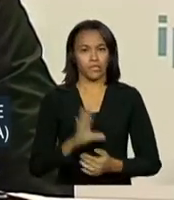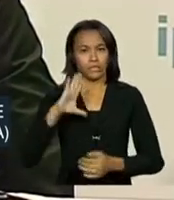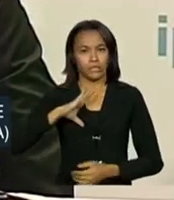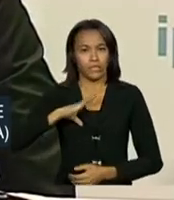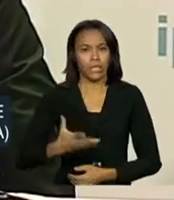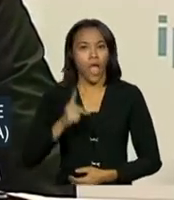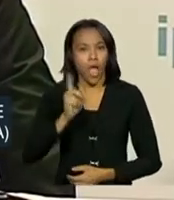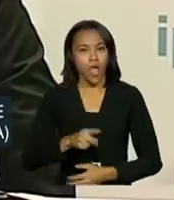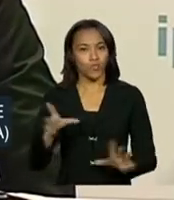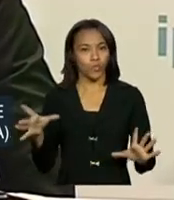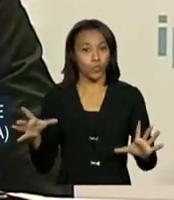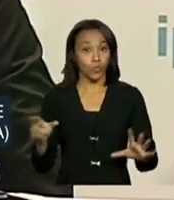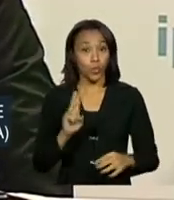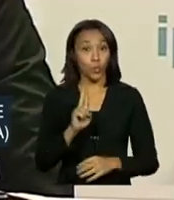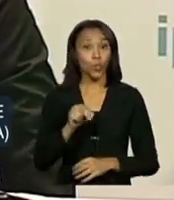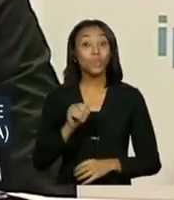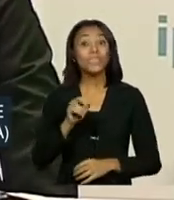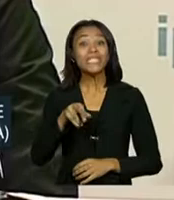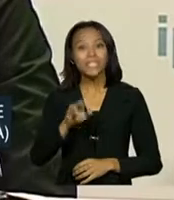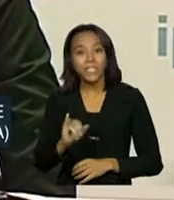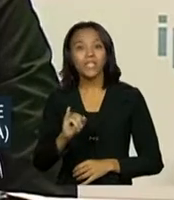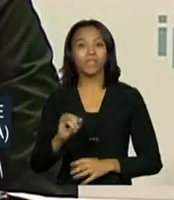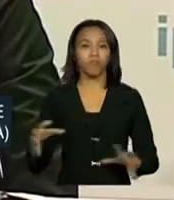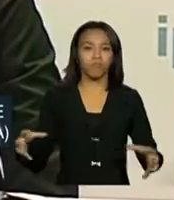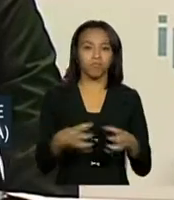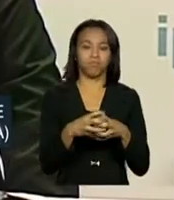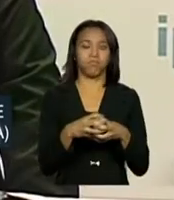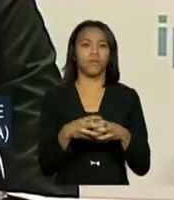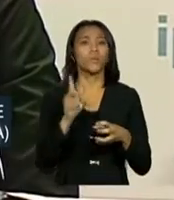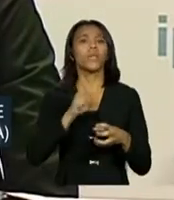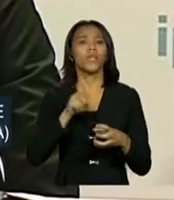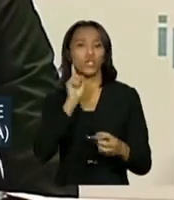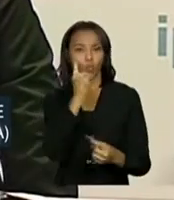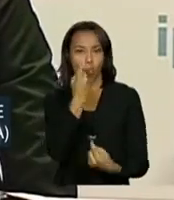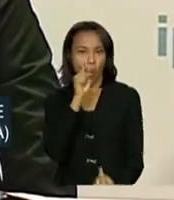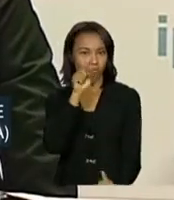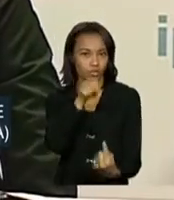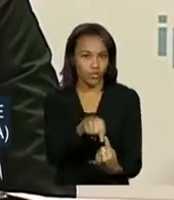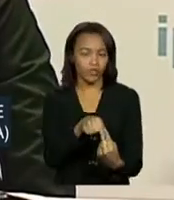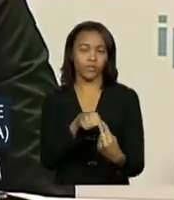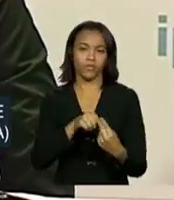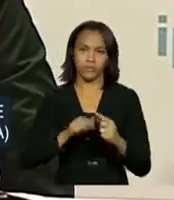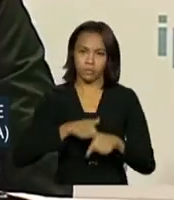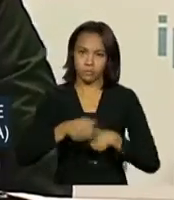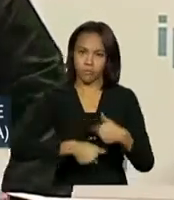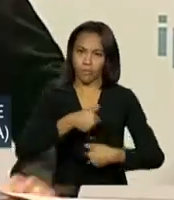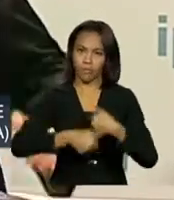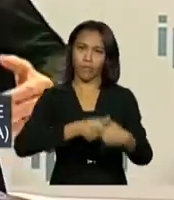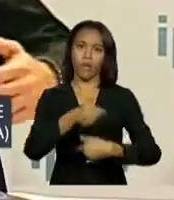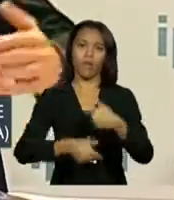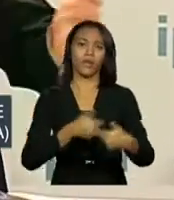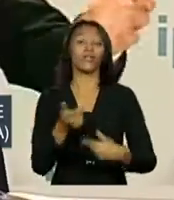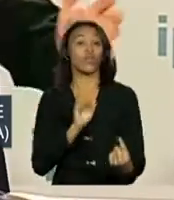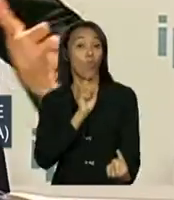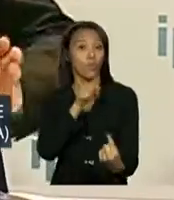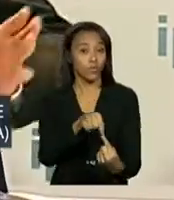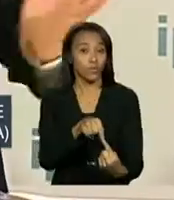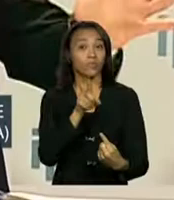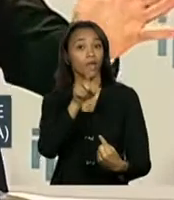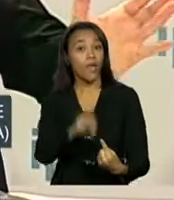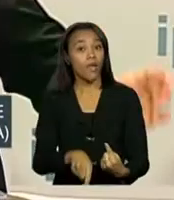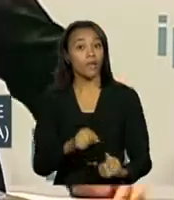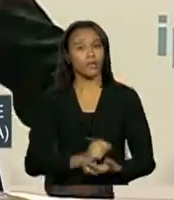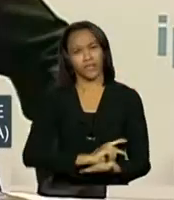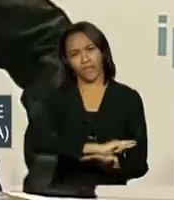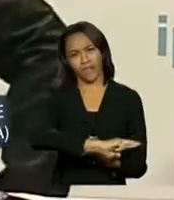desafio é unir a instituição, e unir a instituição em torno de um objetivo. O objetivo, na verdade, é um objetivo que